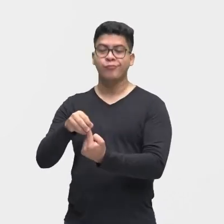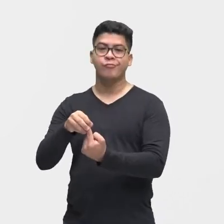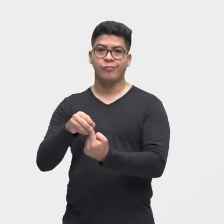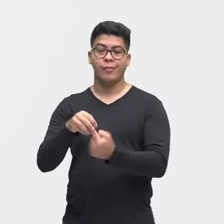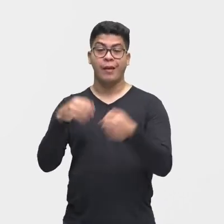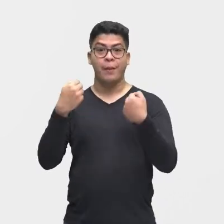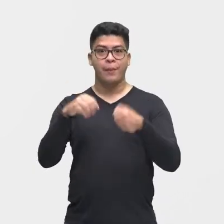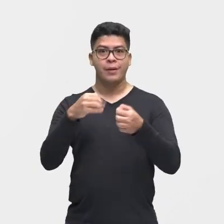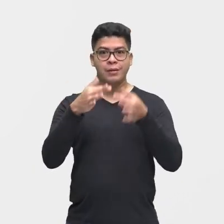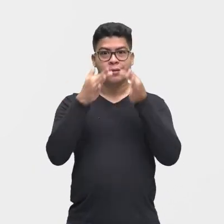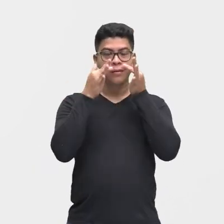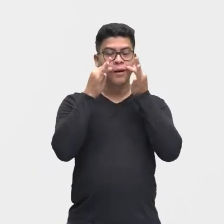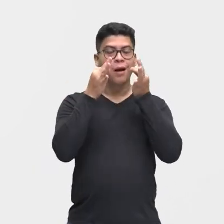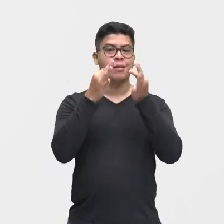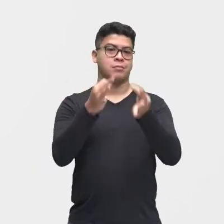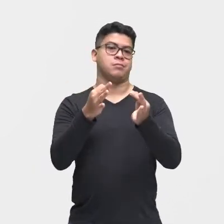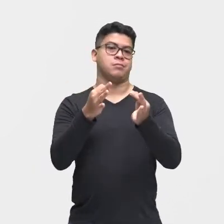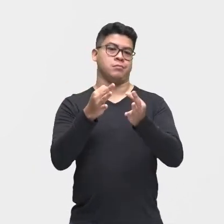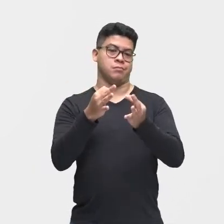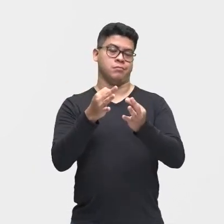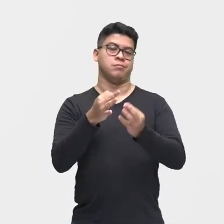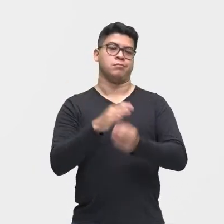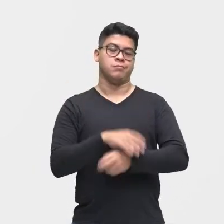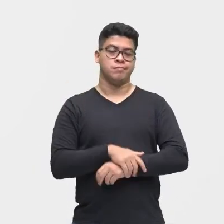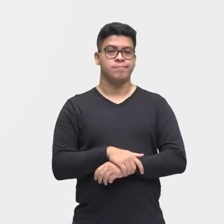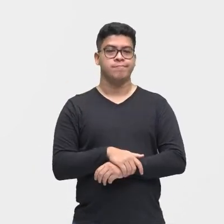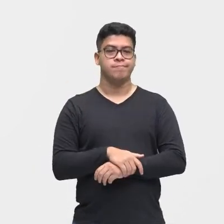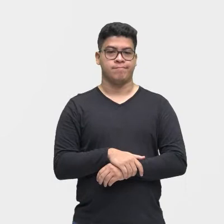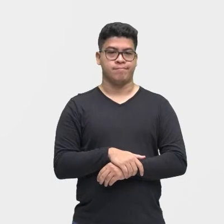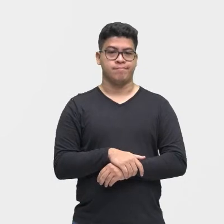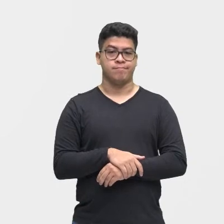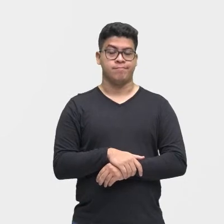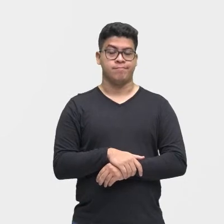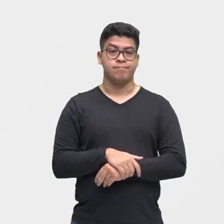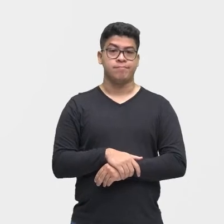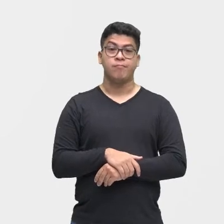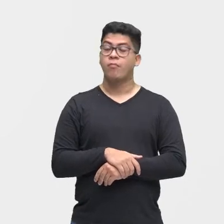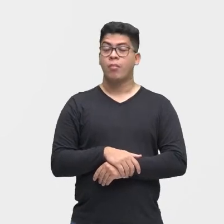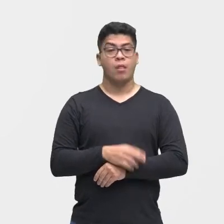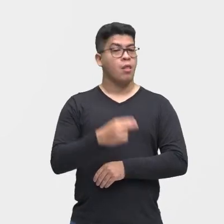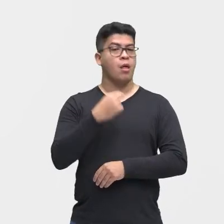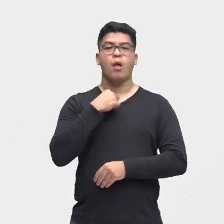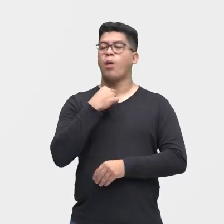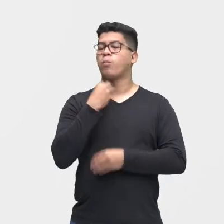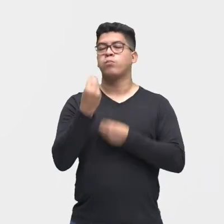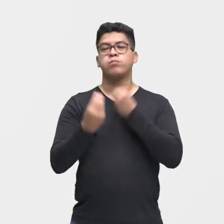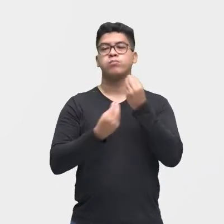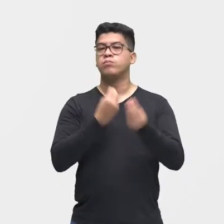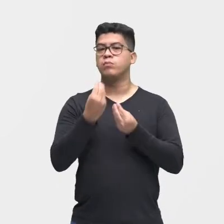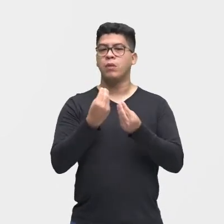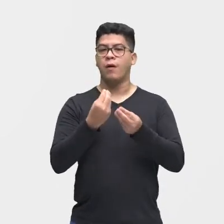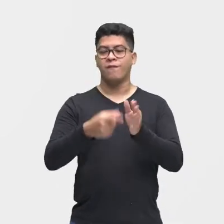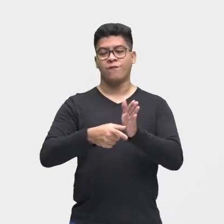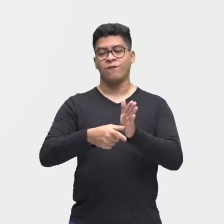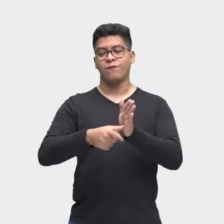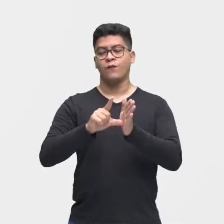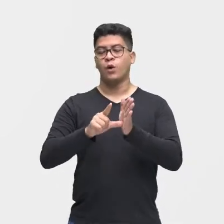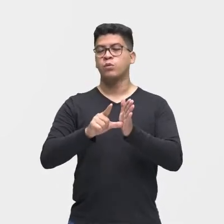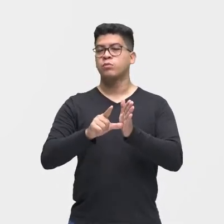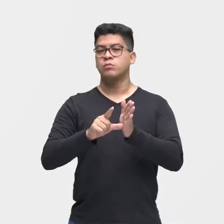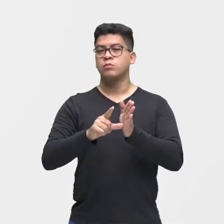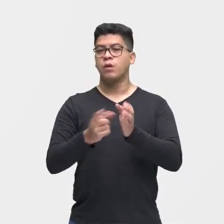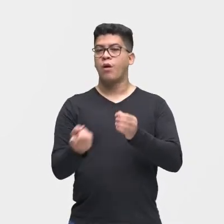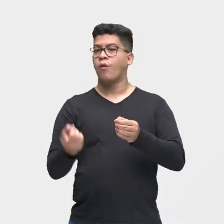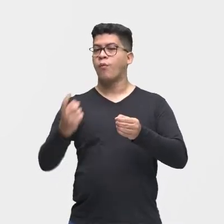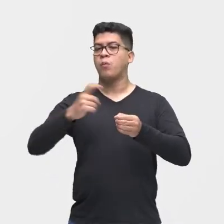isso que atenção a gente tocar em uma peça tá bom próximo não é permitido a volta de lances que é o que eu